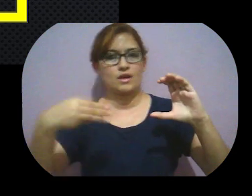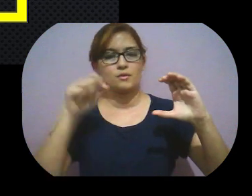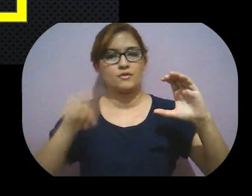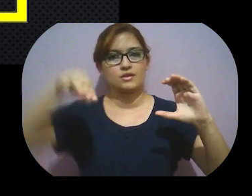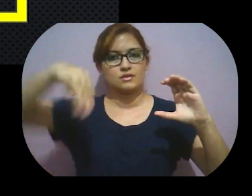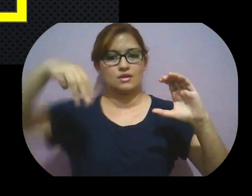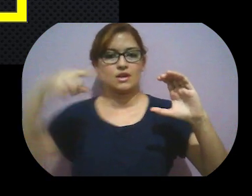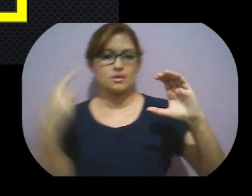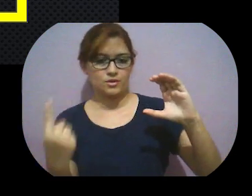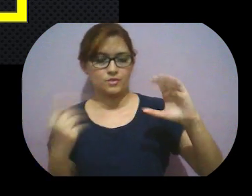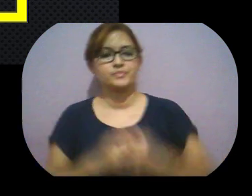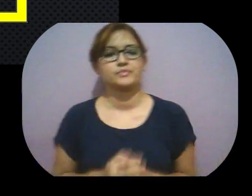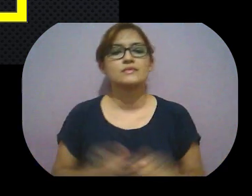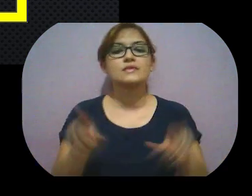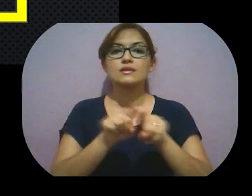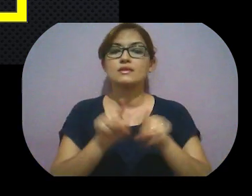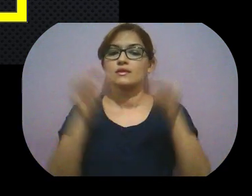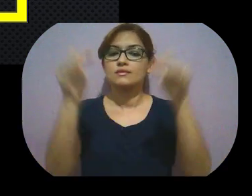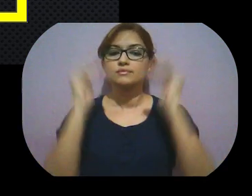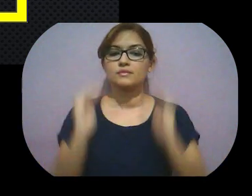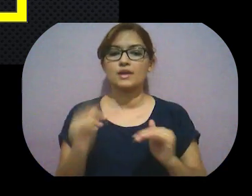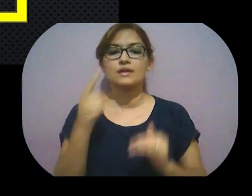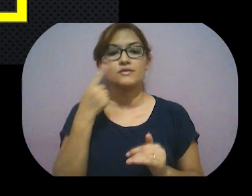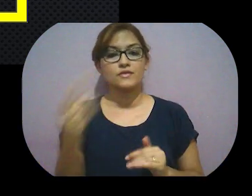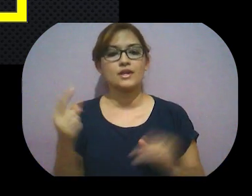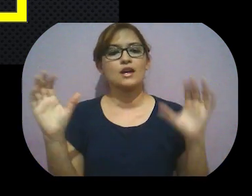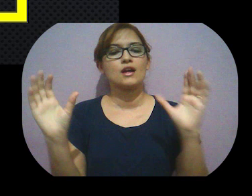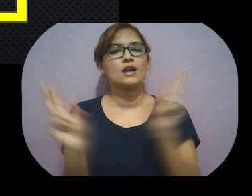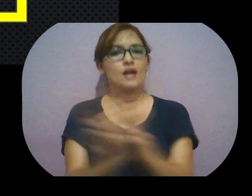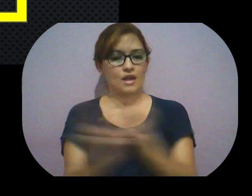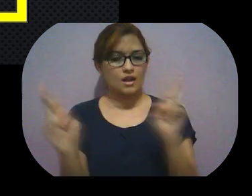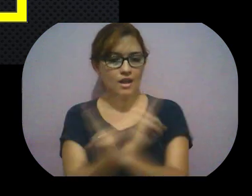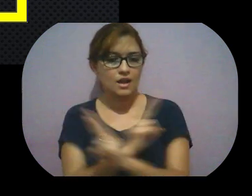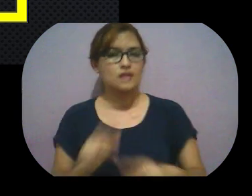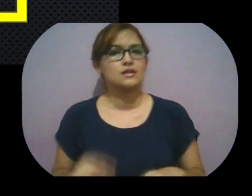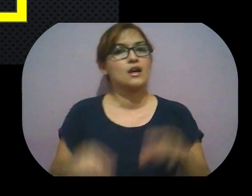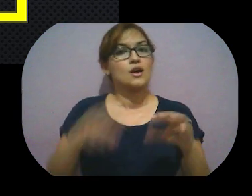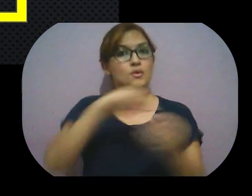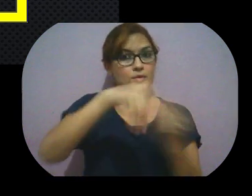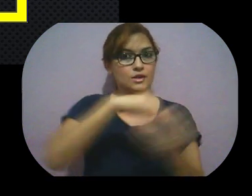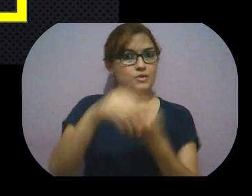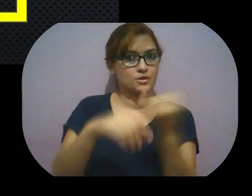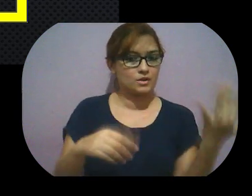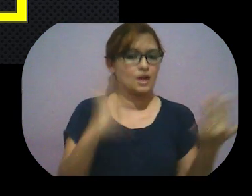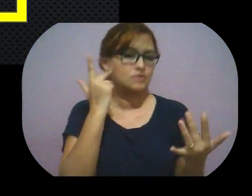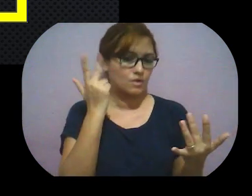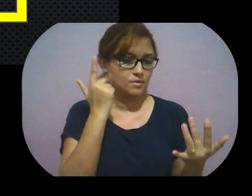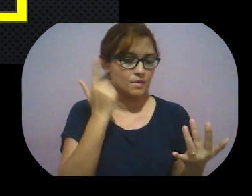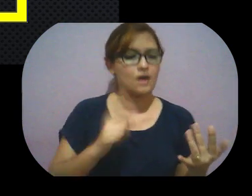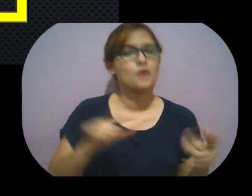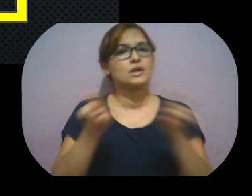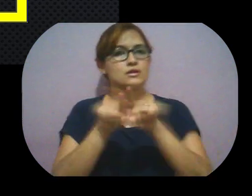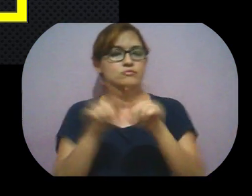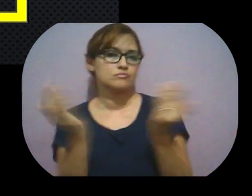molar do soluto. Relação entre concentração comum e título. A mesma coisa aqui, ó, você vai comparar uma com a outra. Nós temos